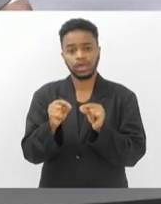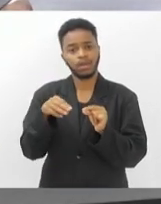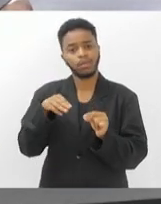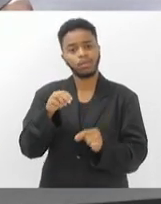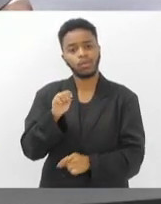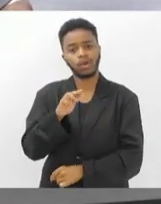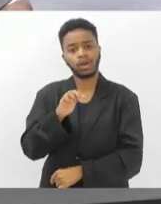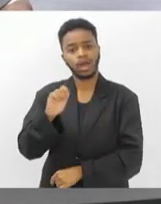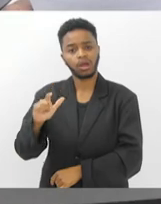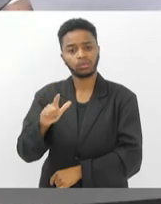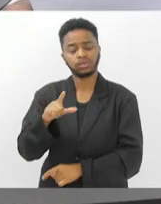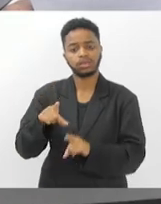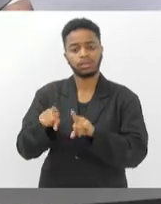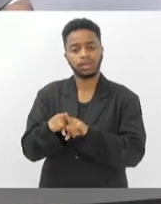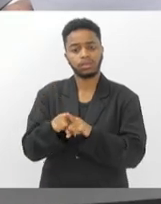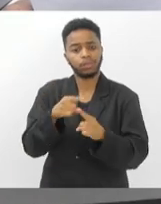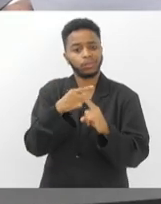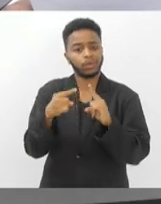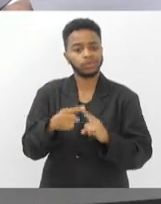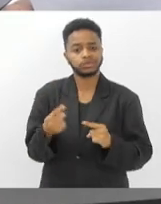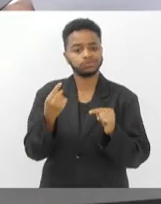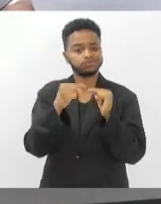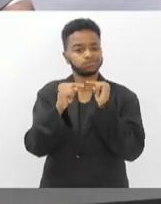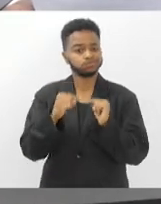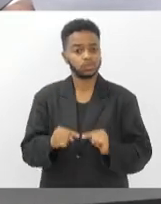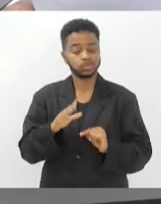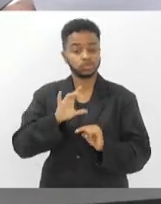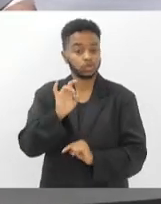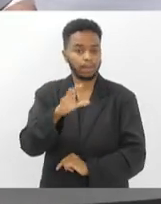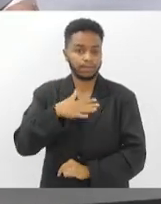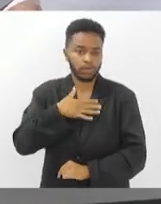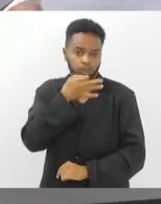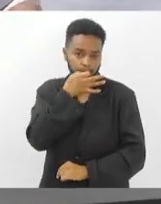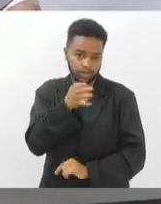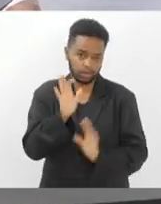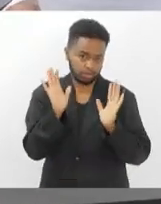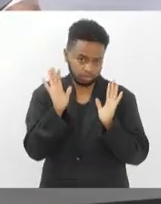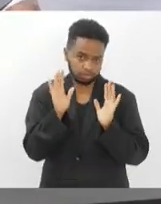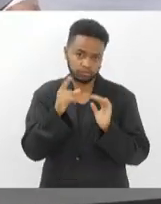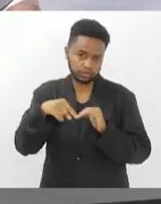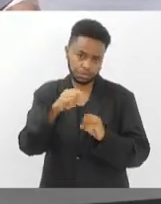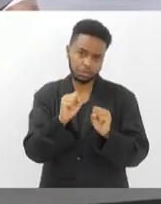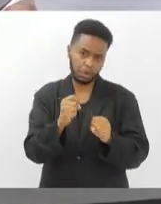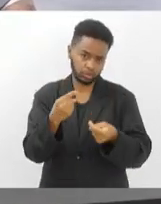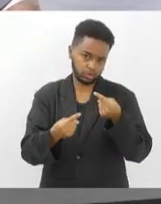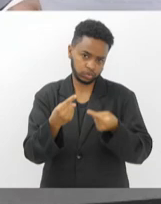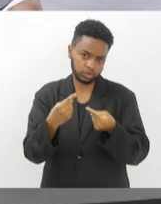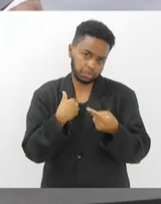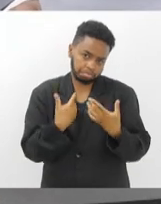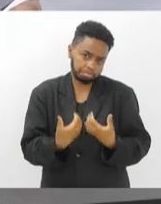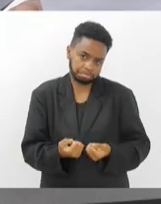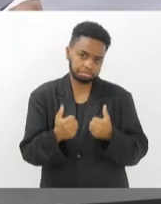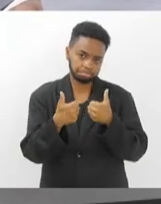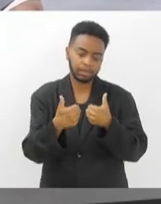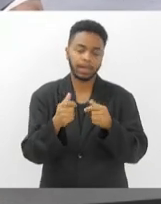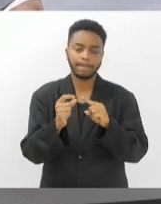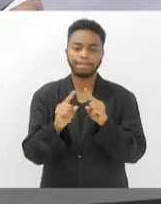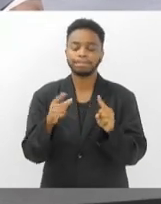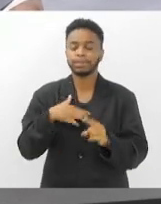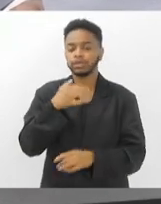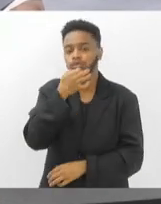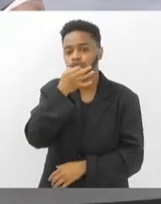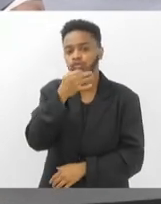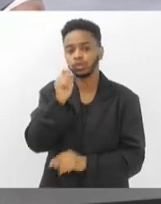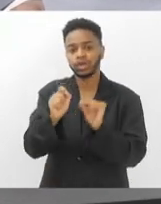uma censura indevidas. É apenas uma opinião minha. Posso ser convencido do contrário. A minha sugestão era tirar